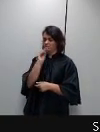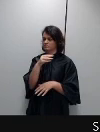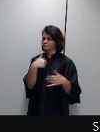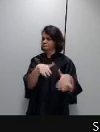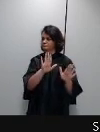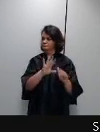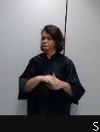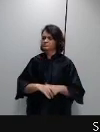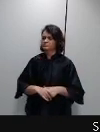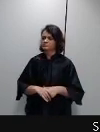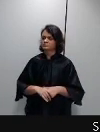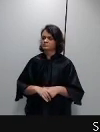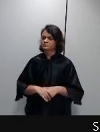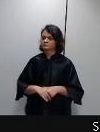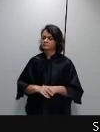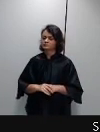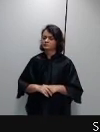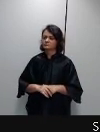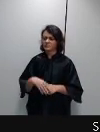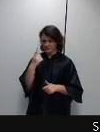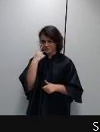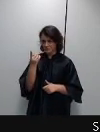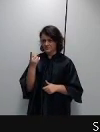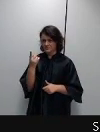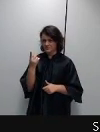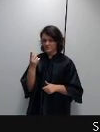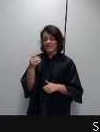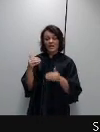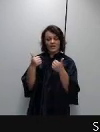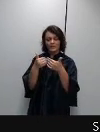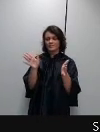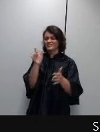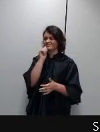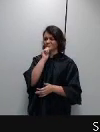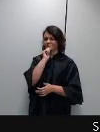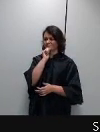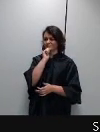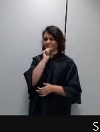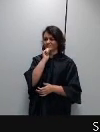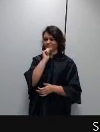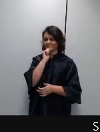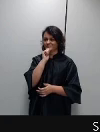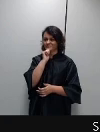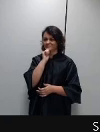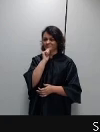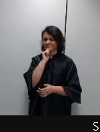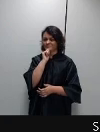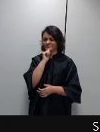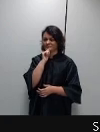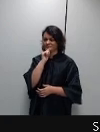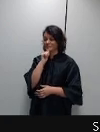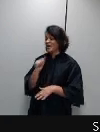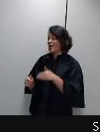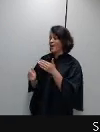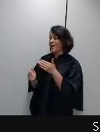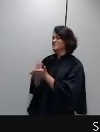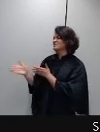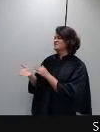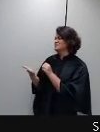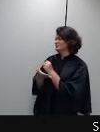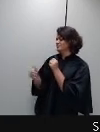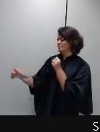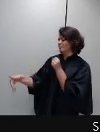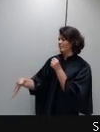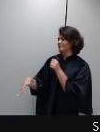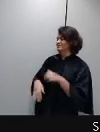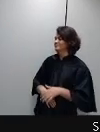ó tá vendo ainda não abre aqui não Eles não poder mais vou abrir é porque eu princípio da insignificância nos